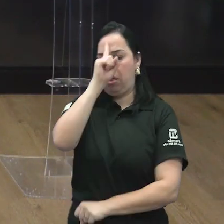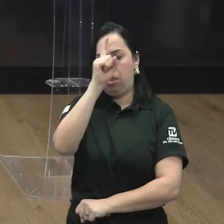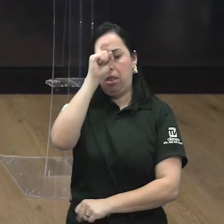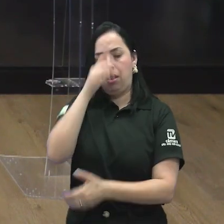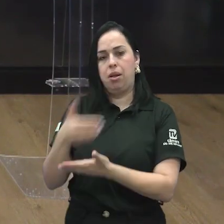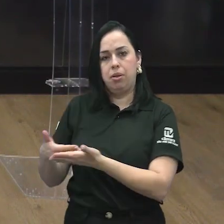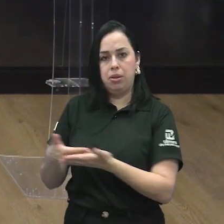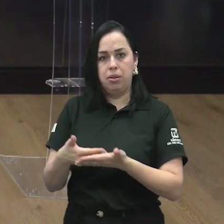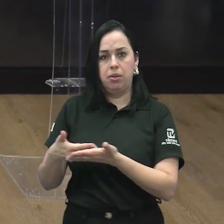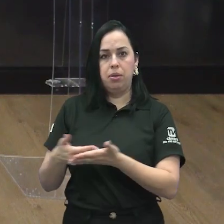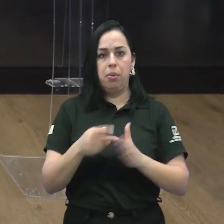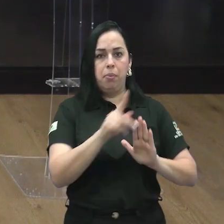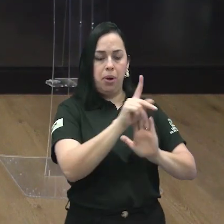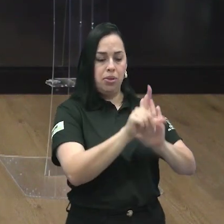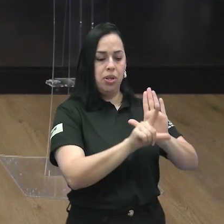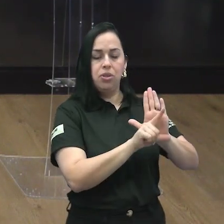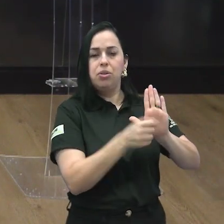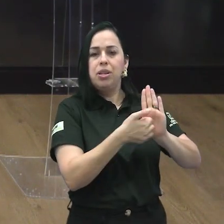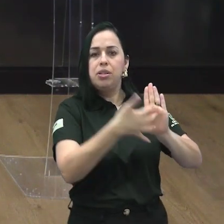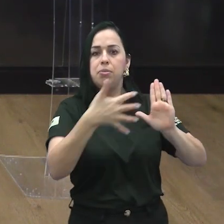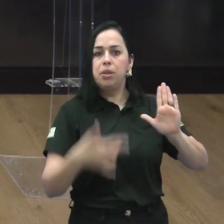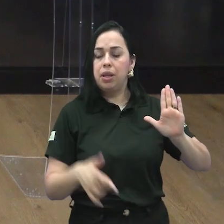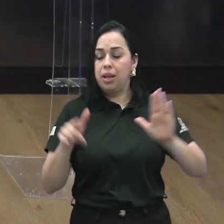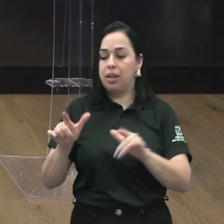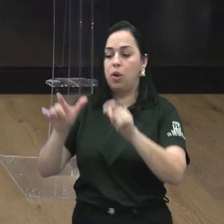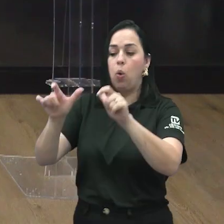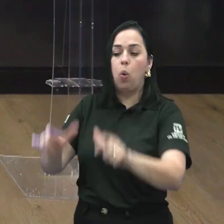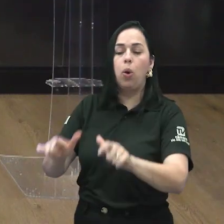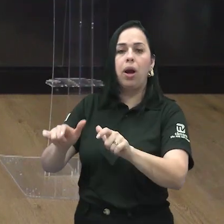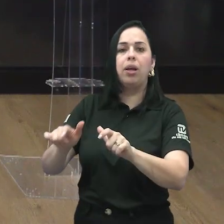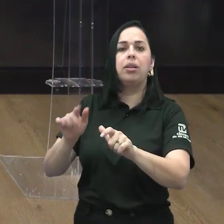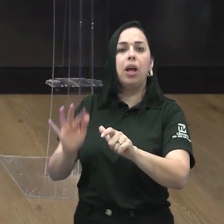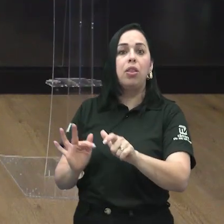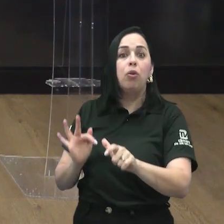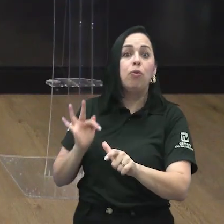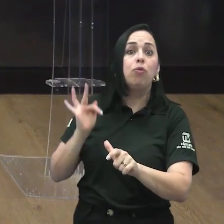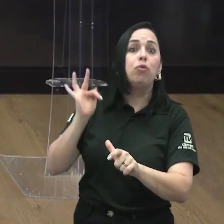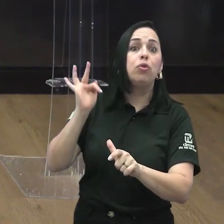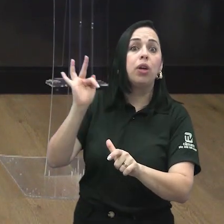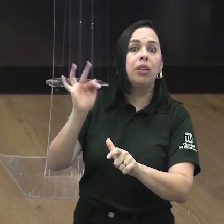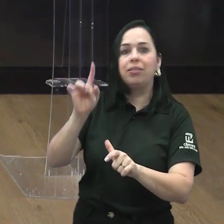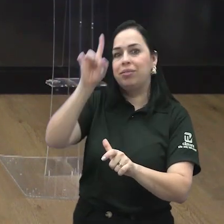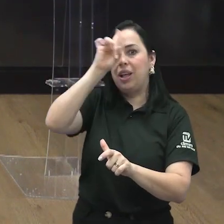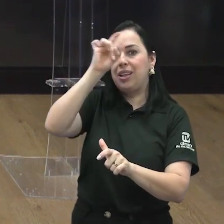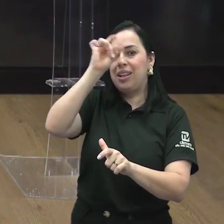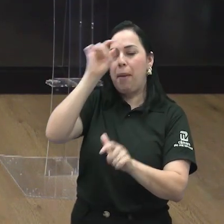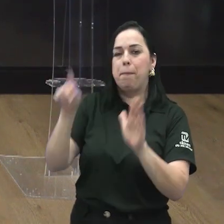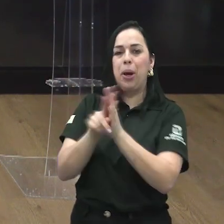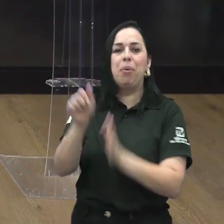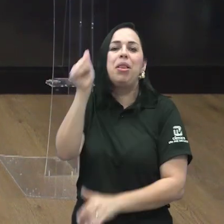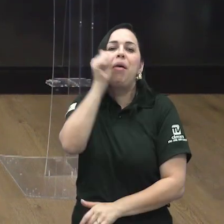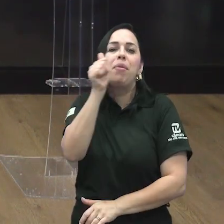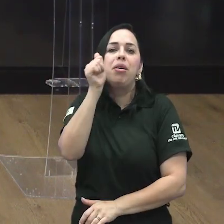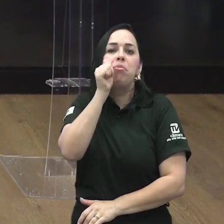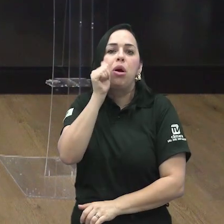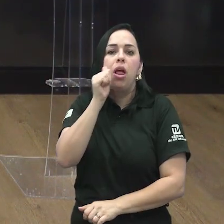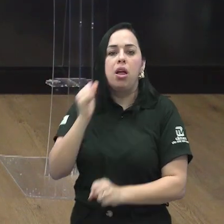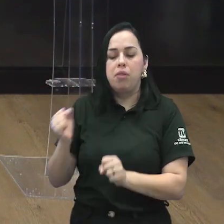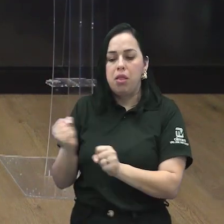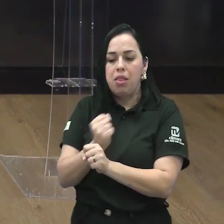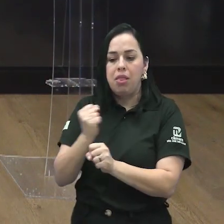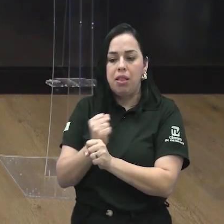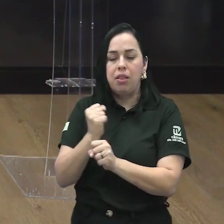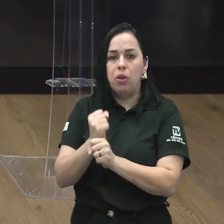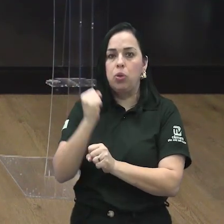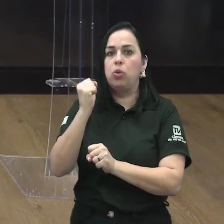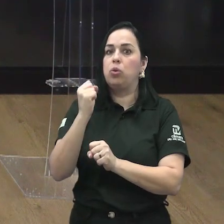maternidade municipal. O projeto prevê também que o mesmo prédio se torne futuramente o Hospital da Mulher. A obra,